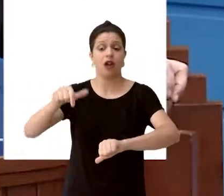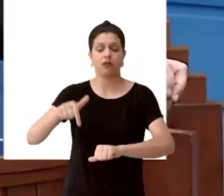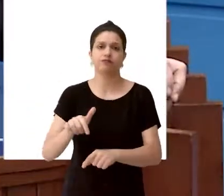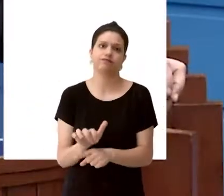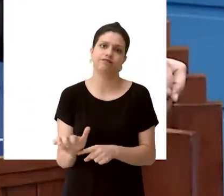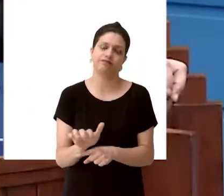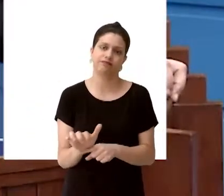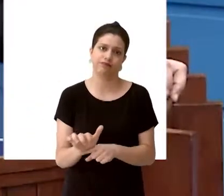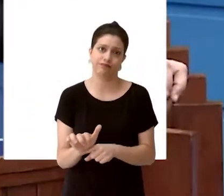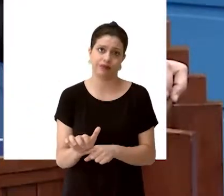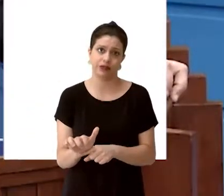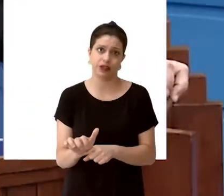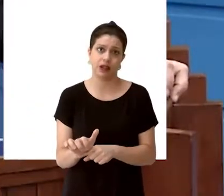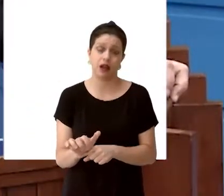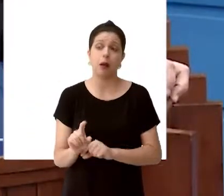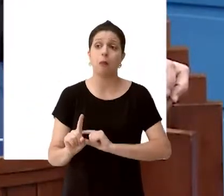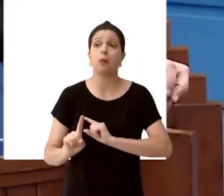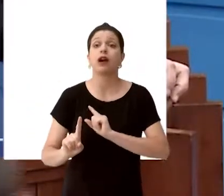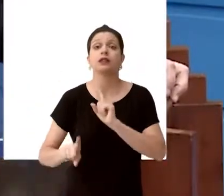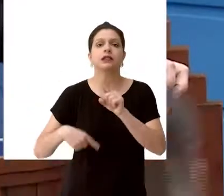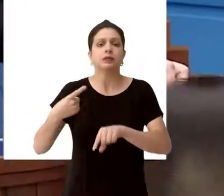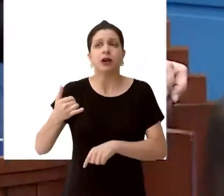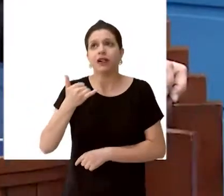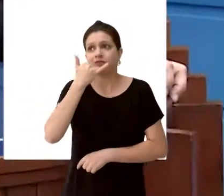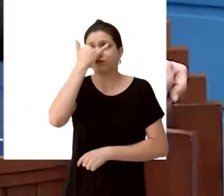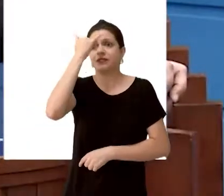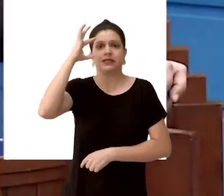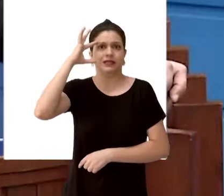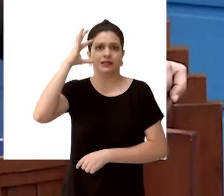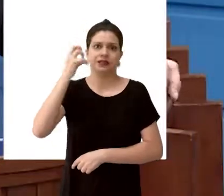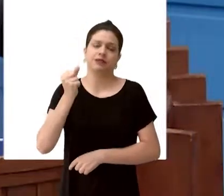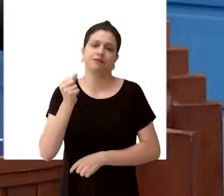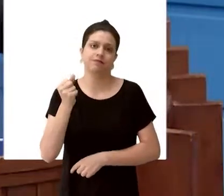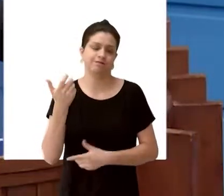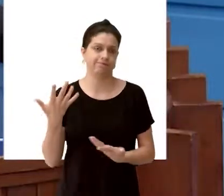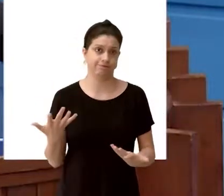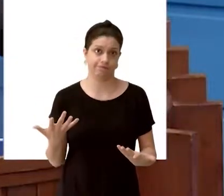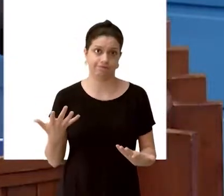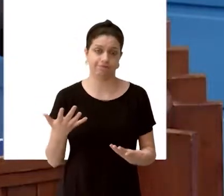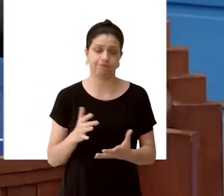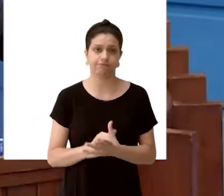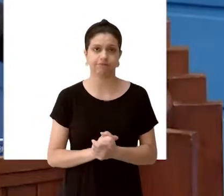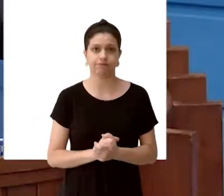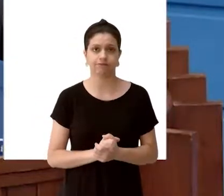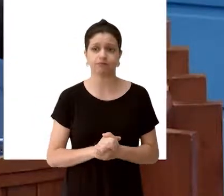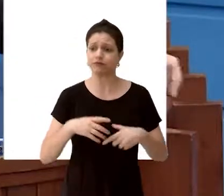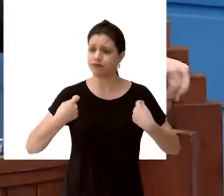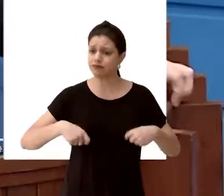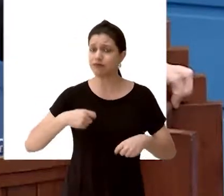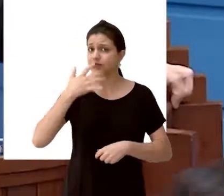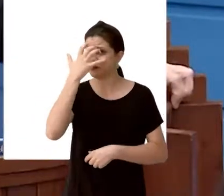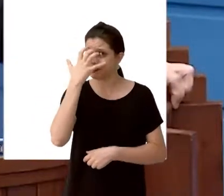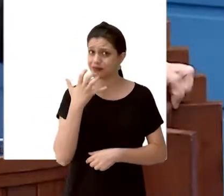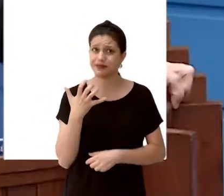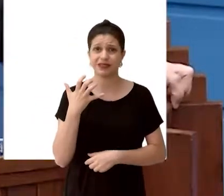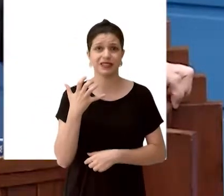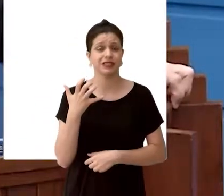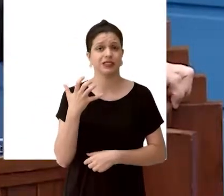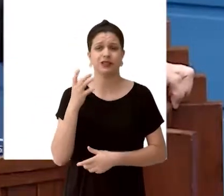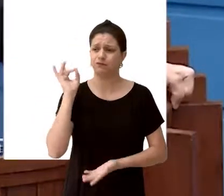situação se agrave aqui no nosso estado para tomarmos medidas